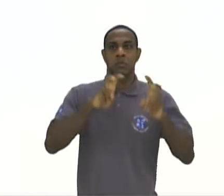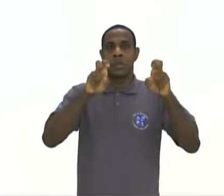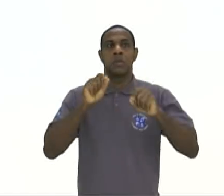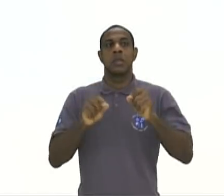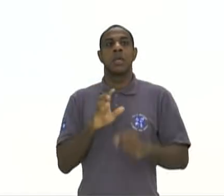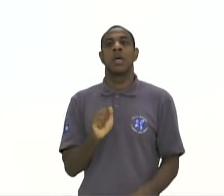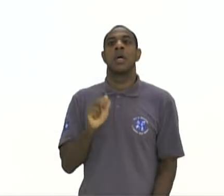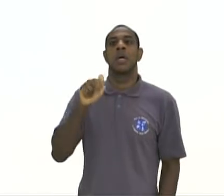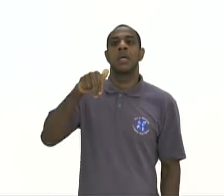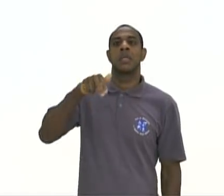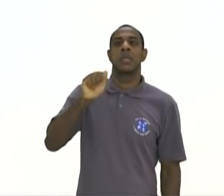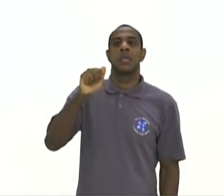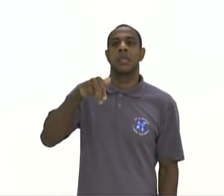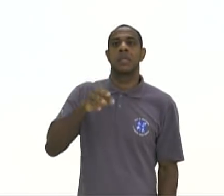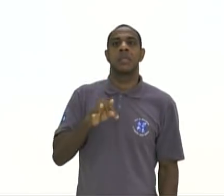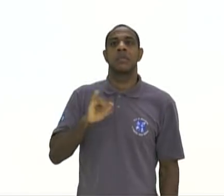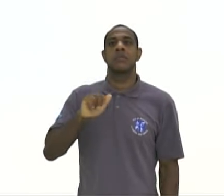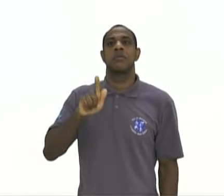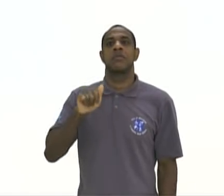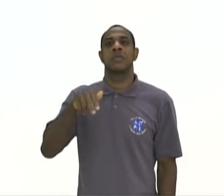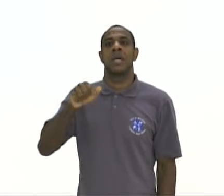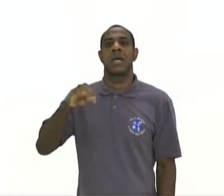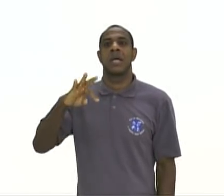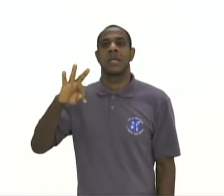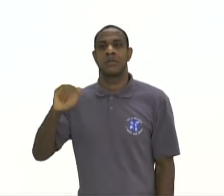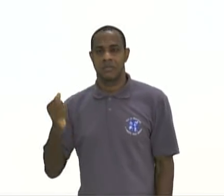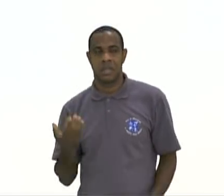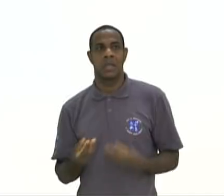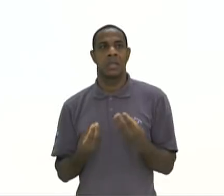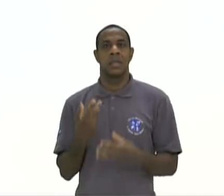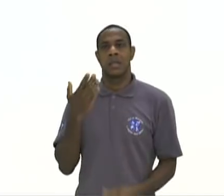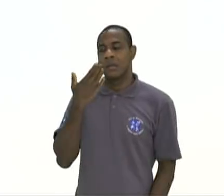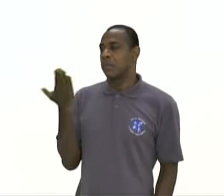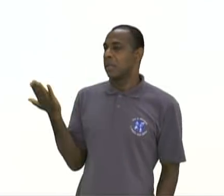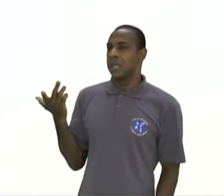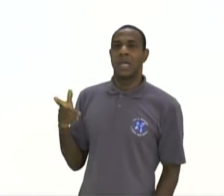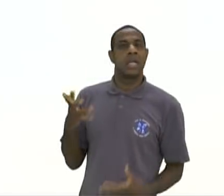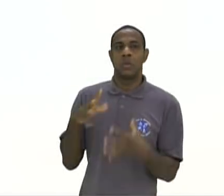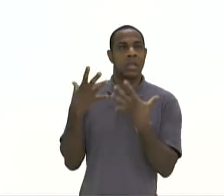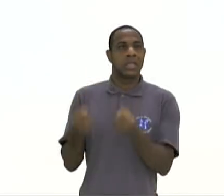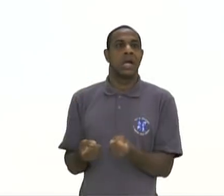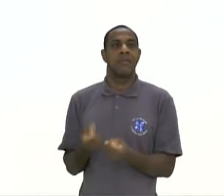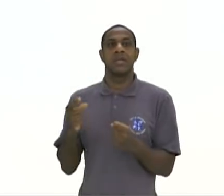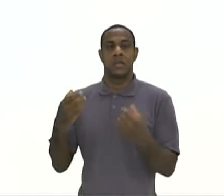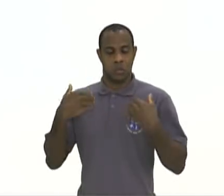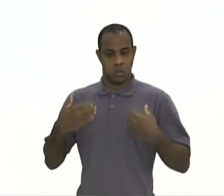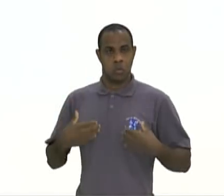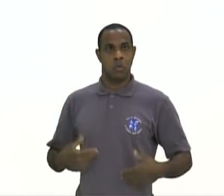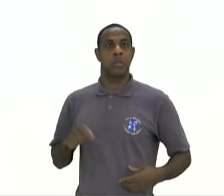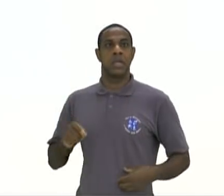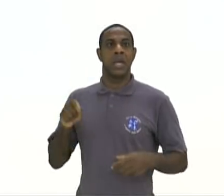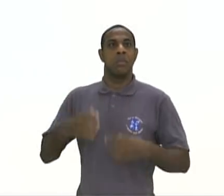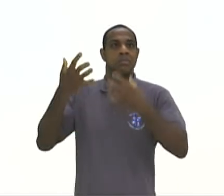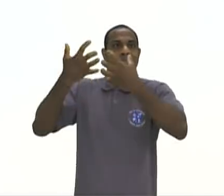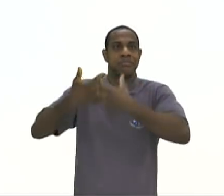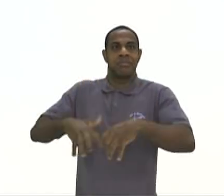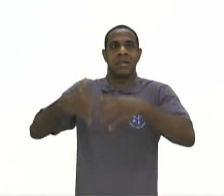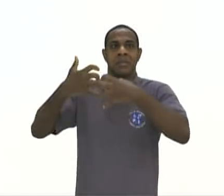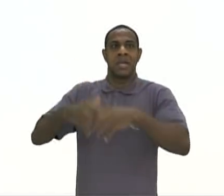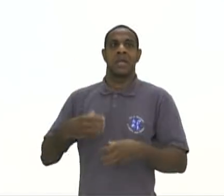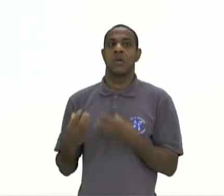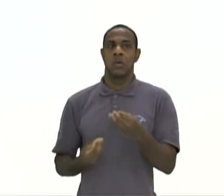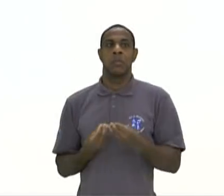Madame Bertherat não aceitava que o corpo fosse tratado como uma máquina. Para ela, não era importante esculpir o corpo, mas